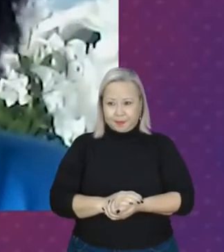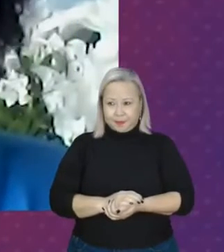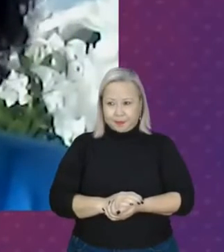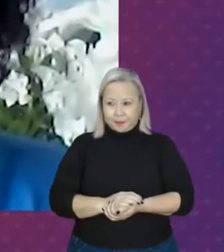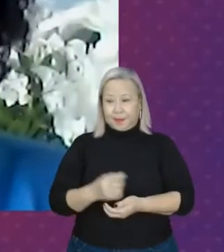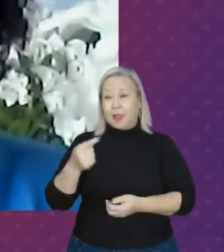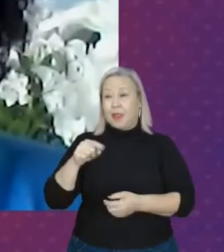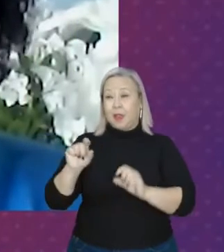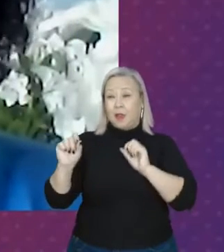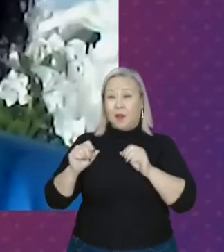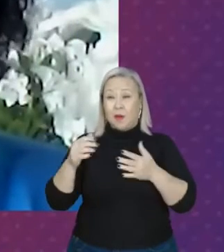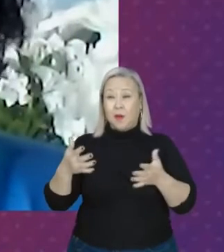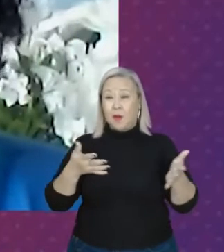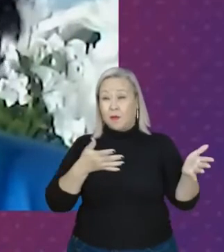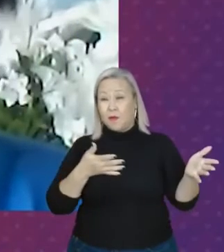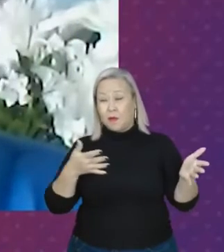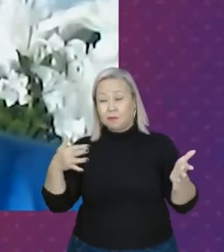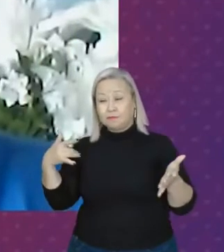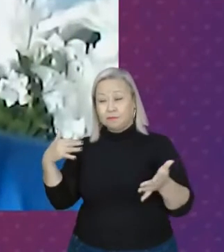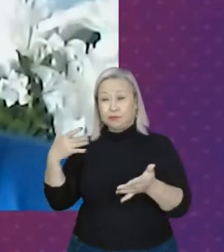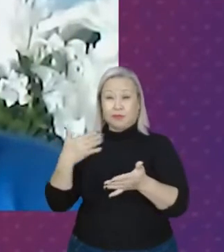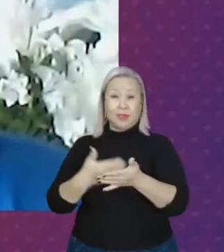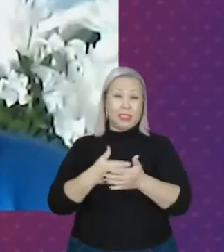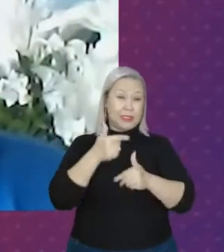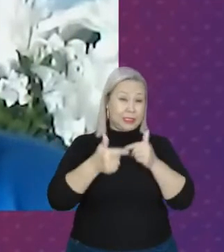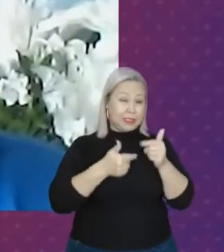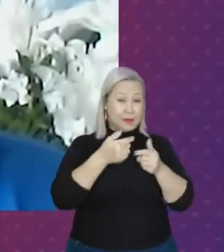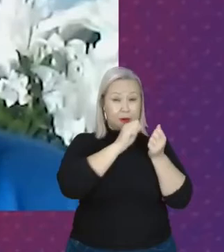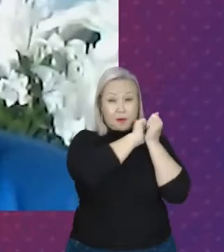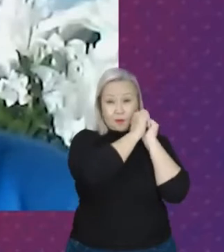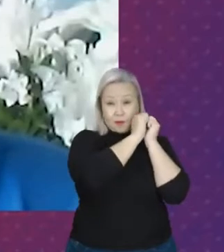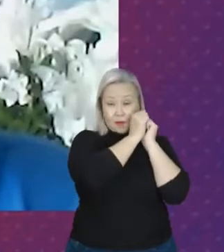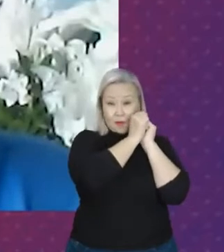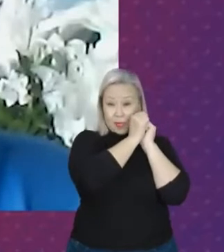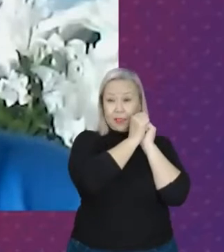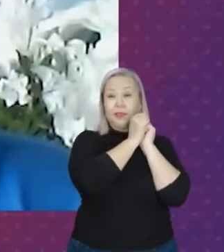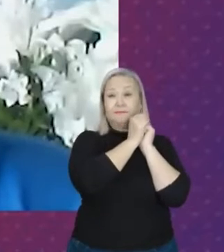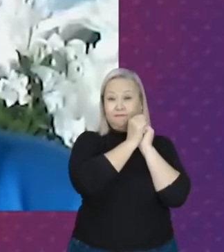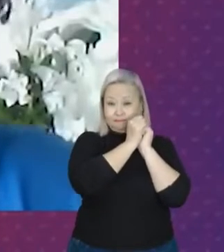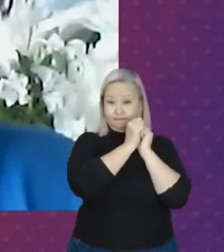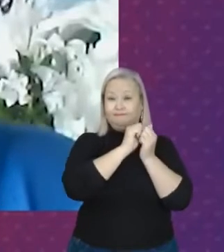uma longa jornada das trabalhadoras domésticas, né?